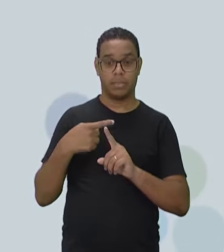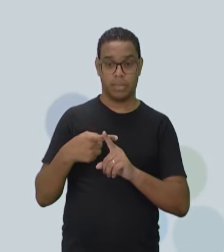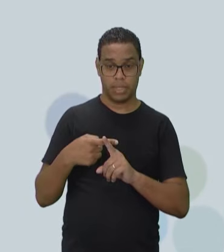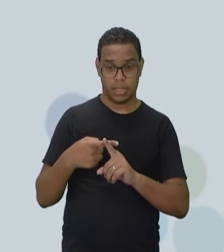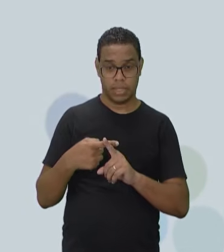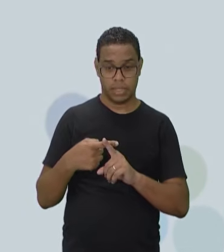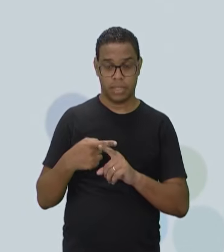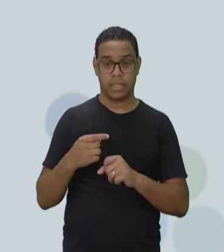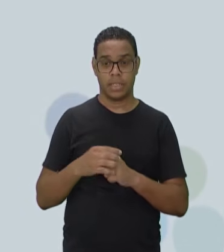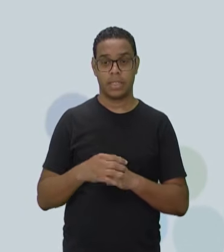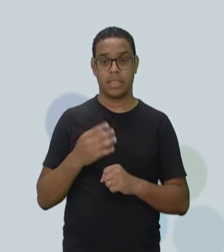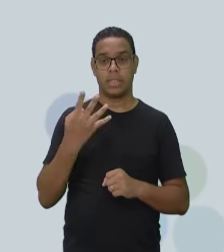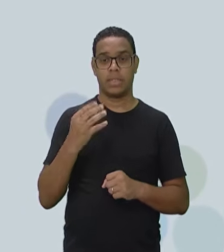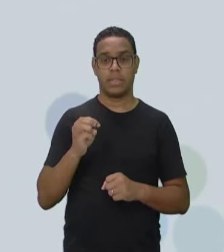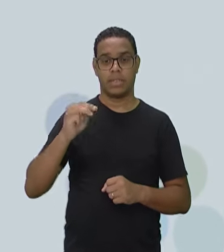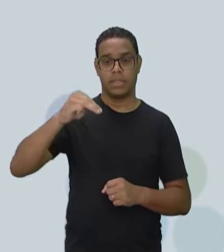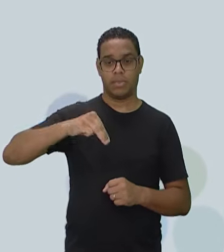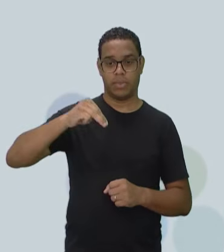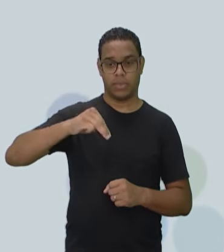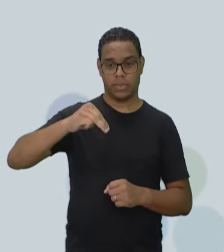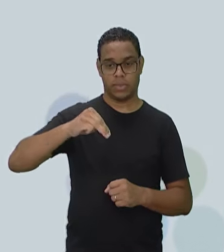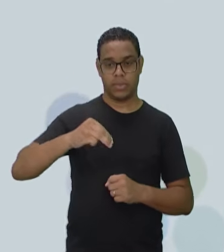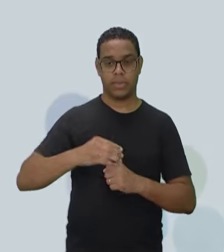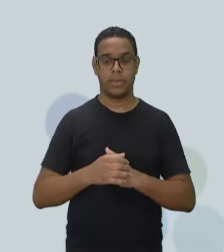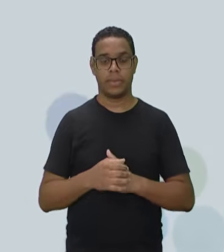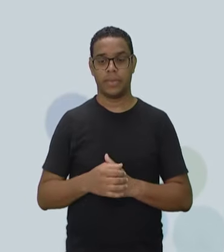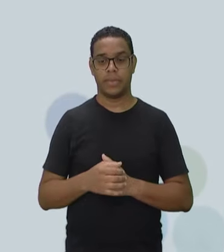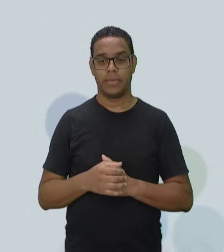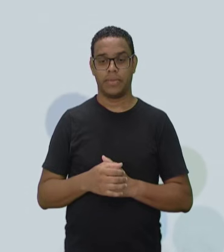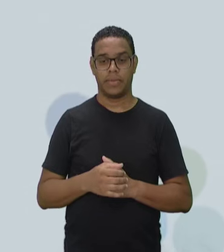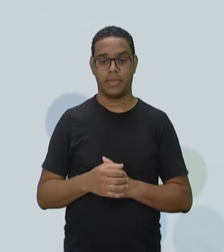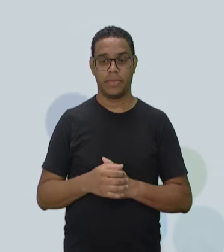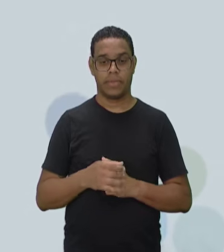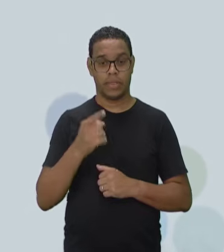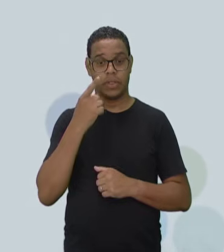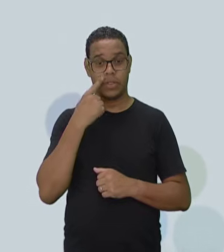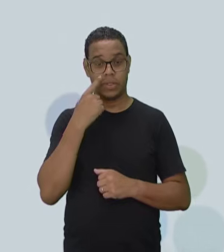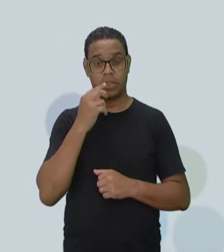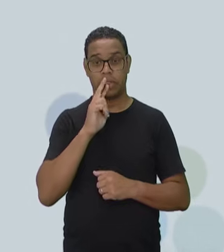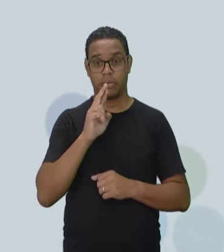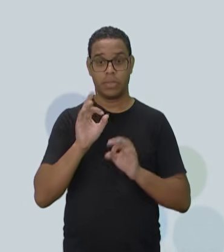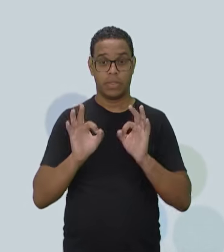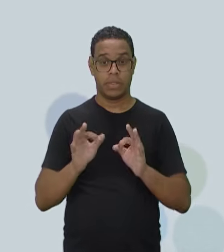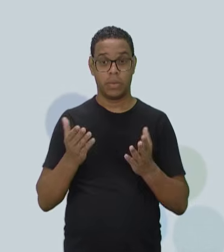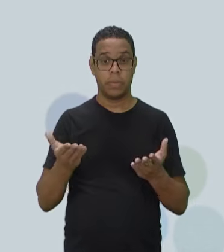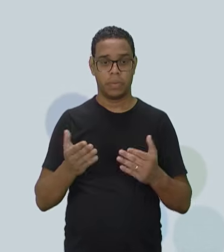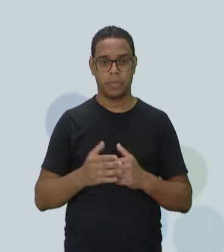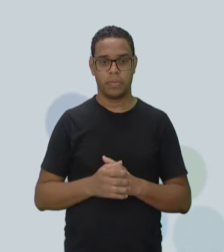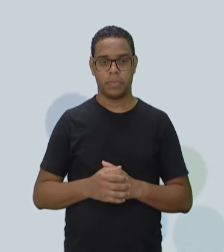mais 40 minutos. Vamos ver lá a alternativa correta?